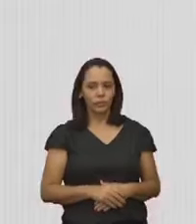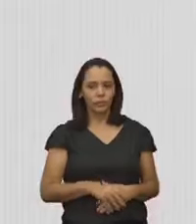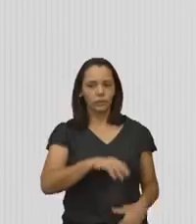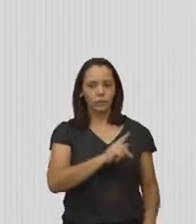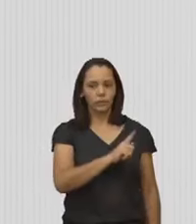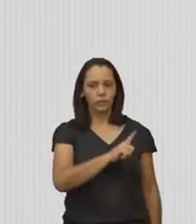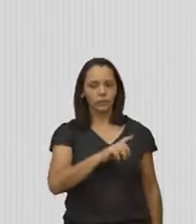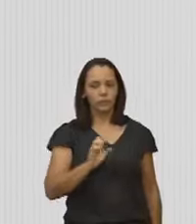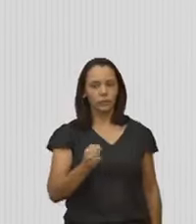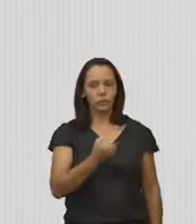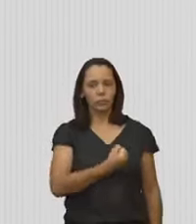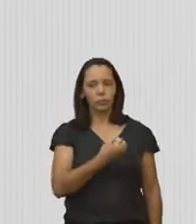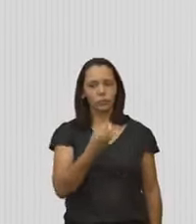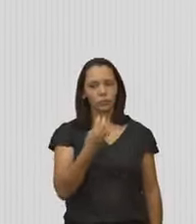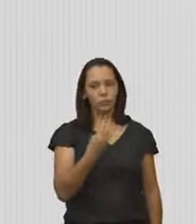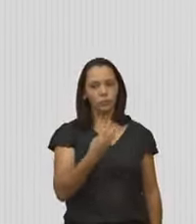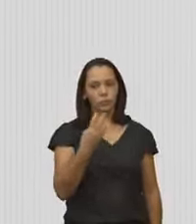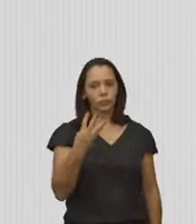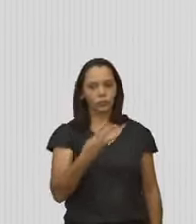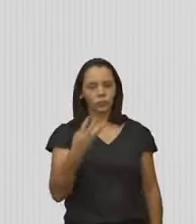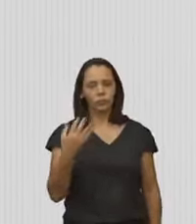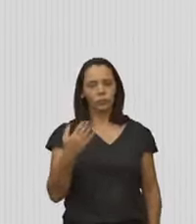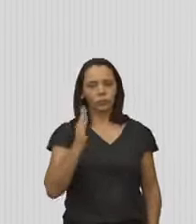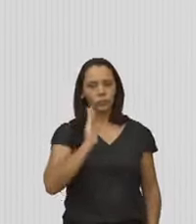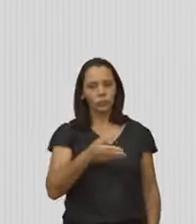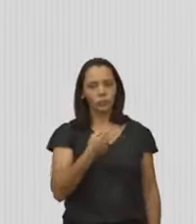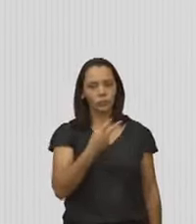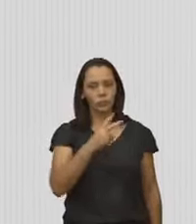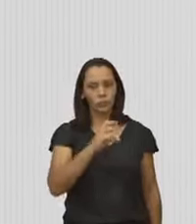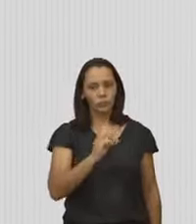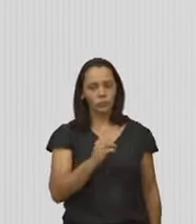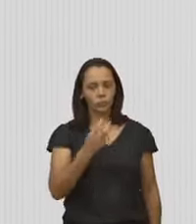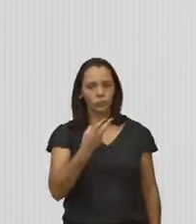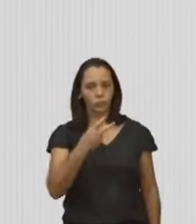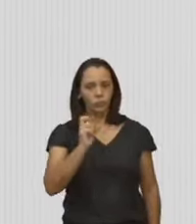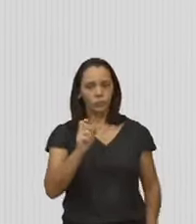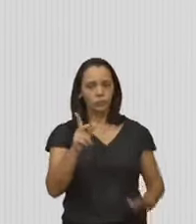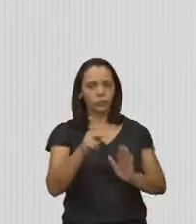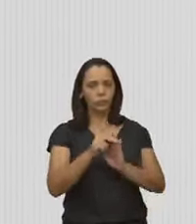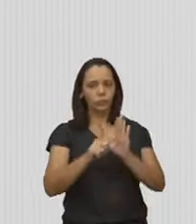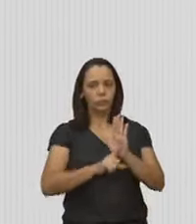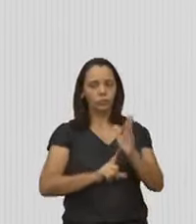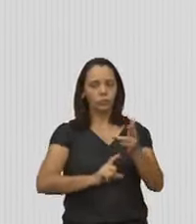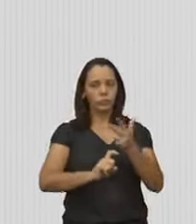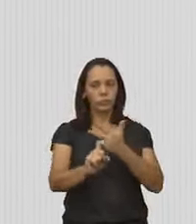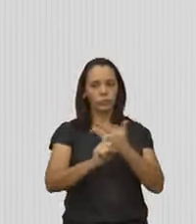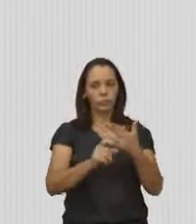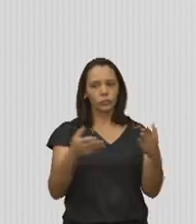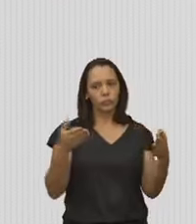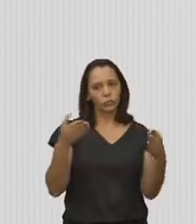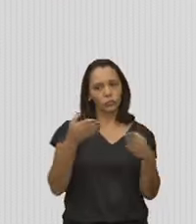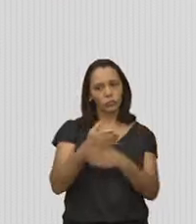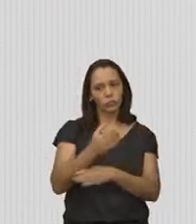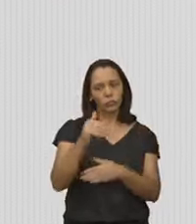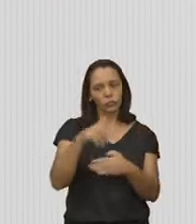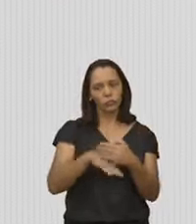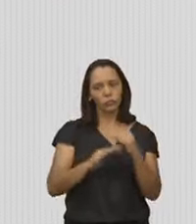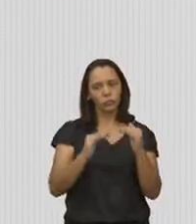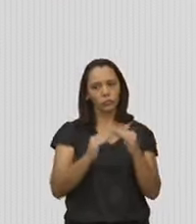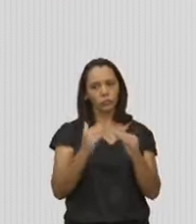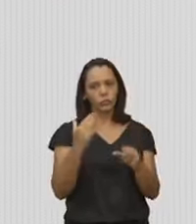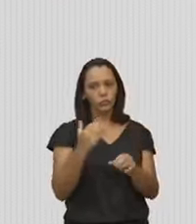PLE número 34/2025, projeto de lei do Executivo, foi aprovada com 11